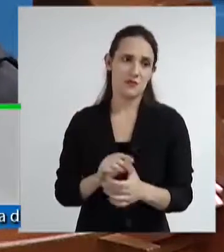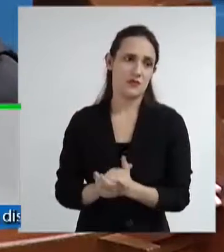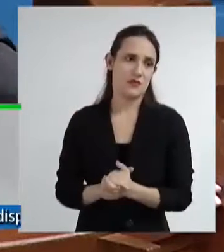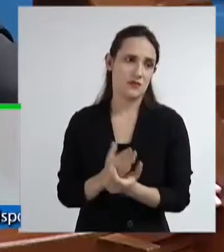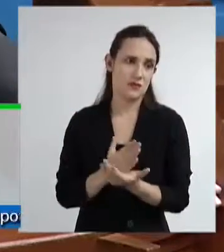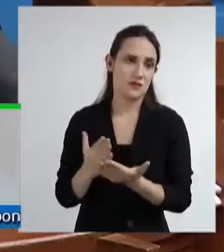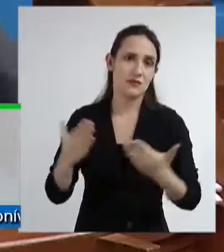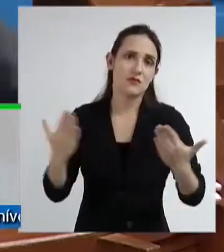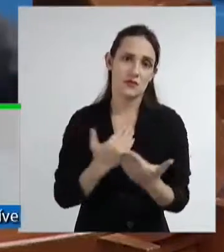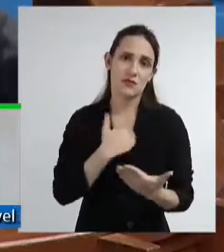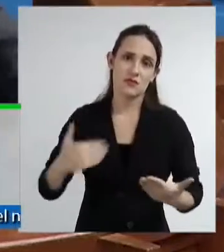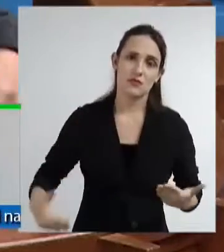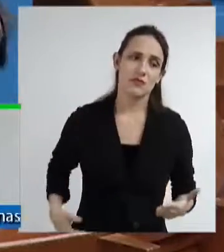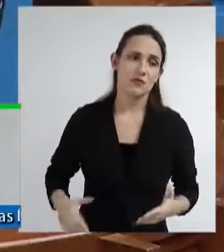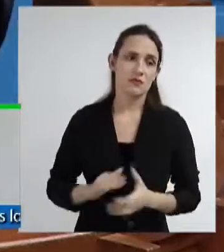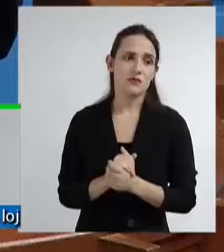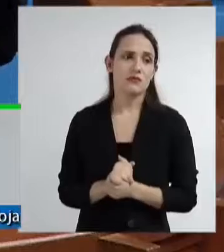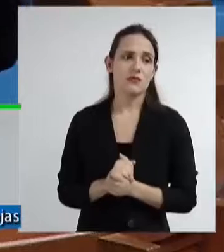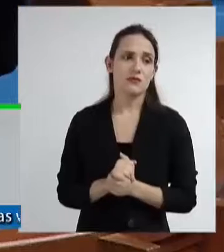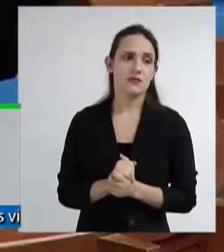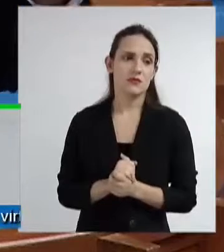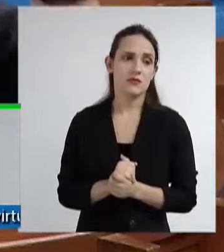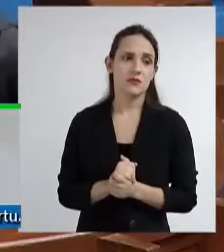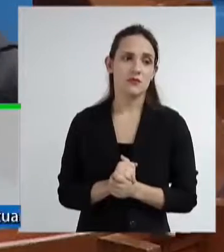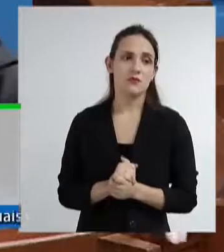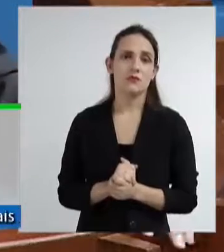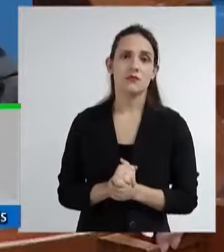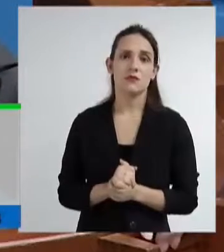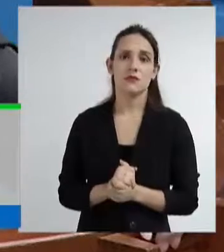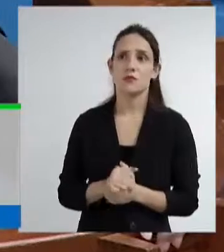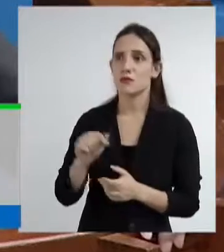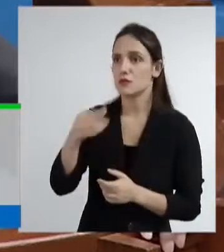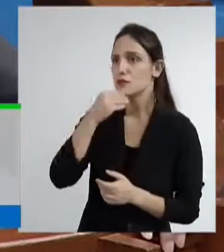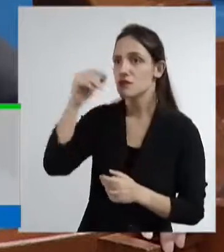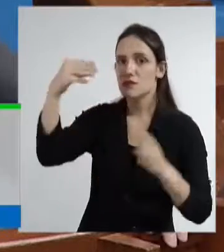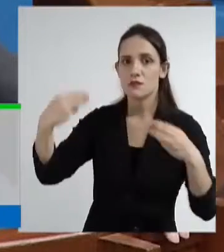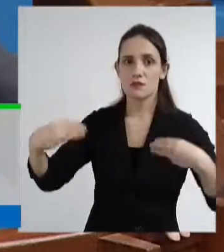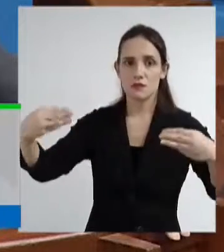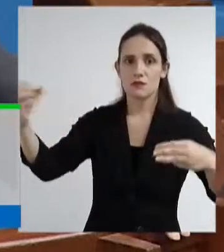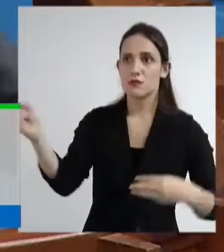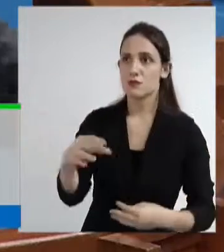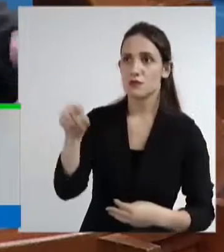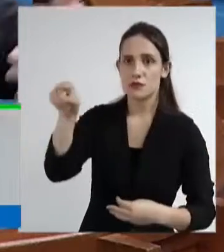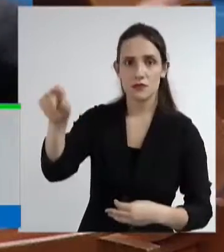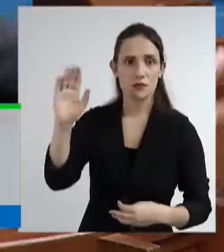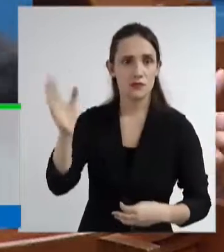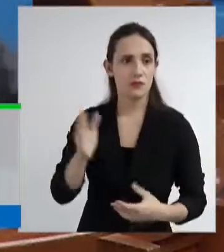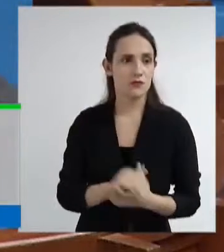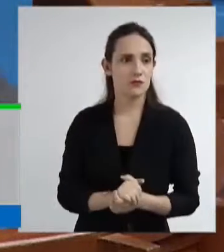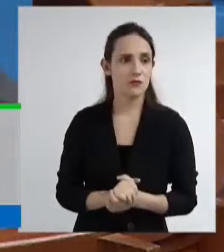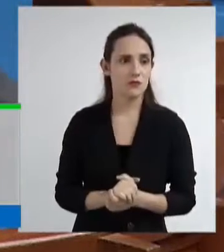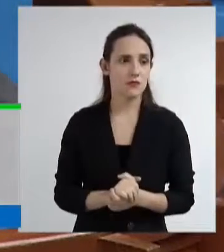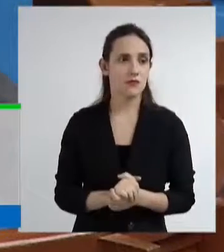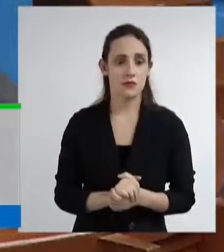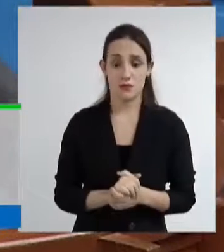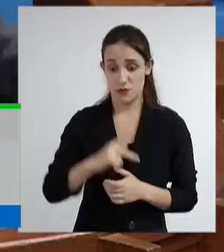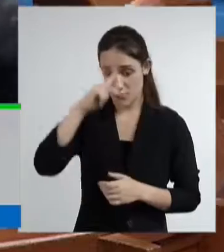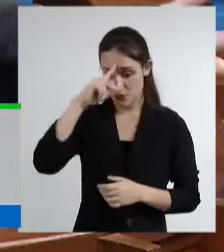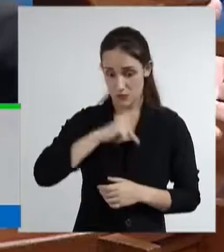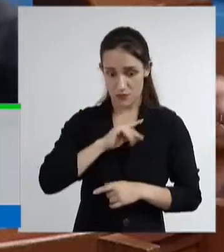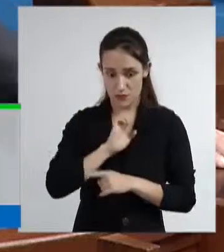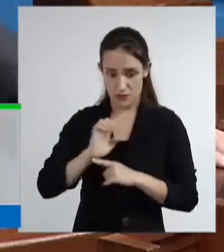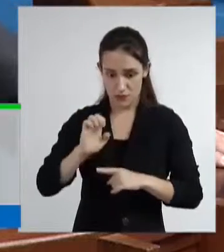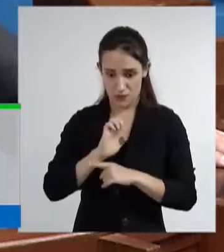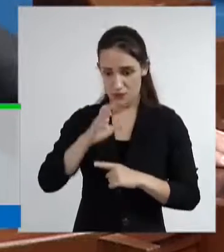um governo, há um ministro que inicia um governo, há um Estado, né,